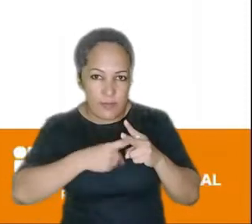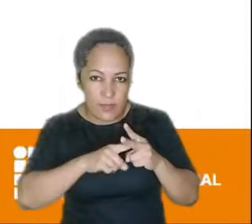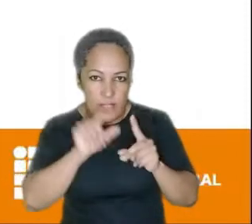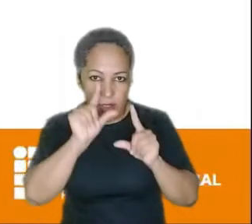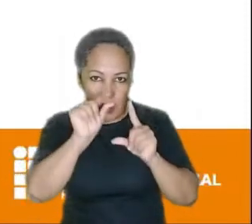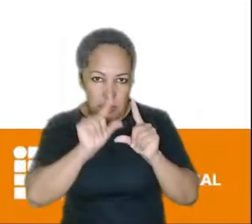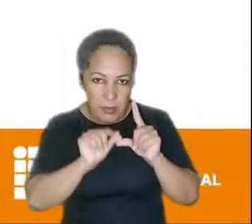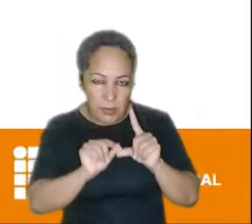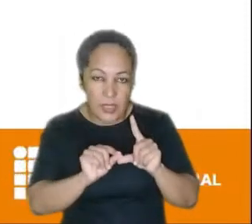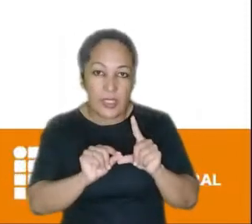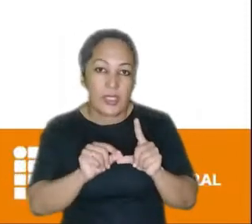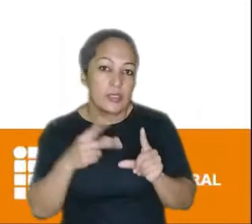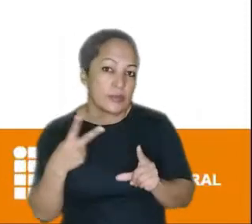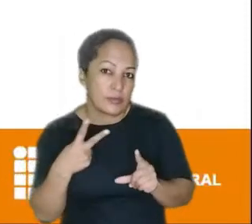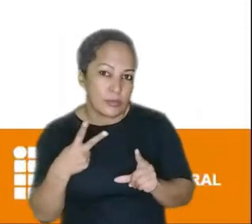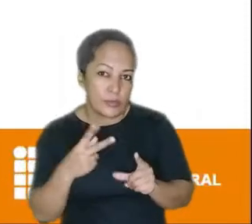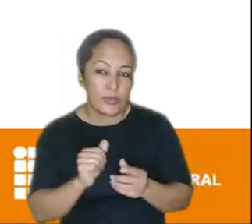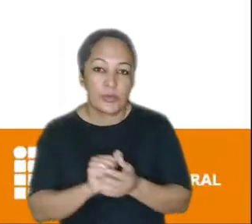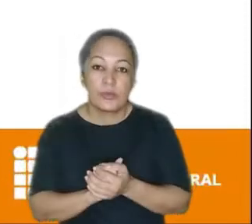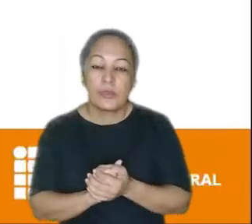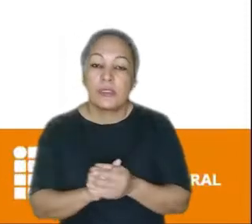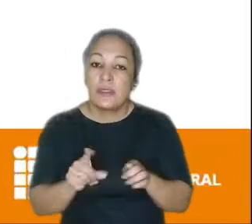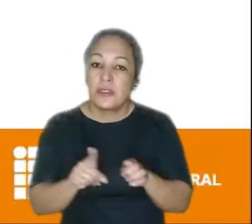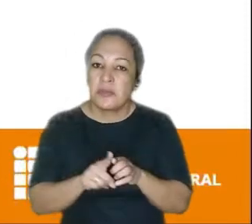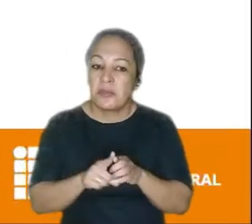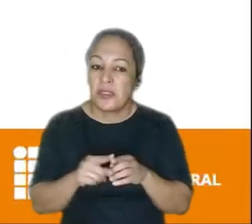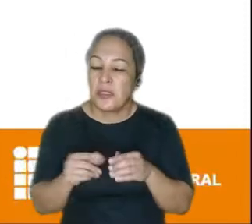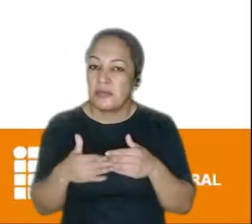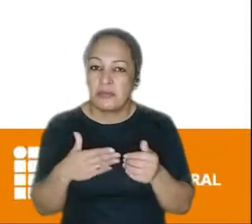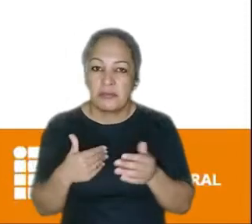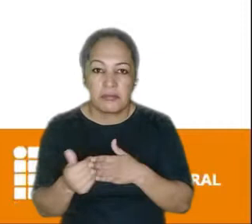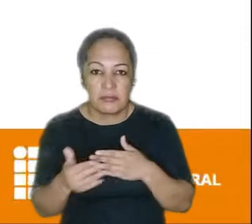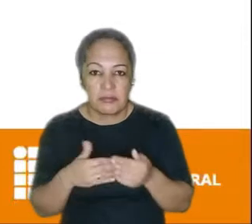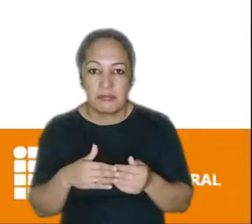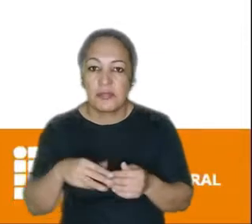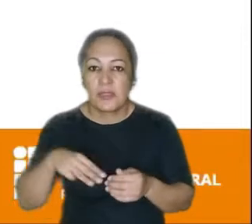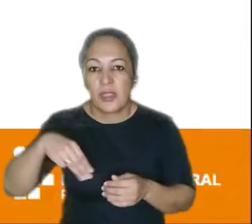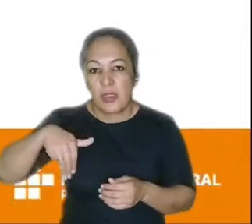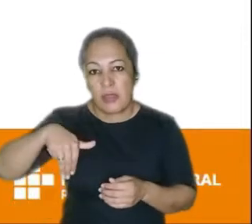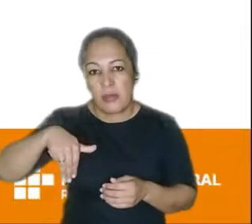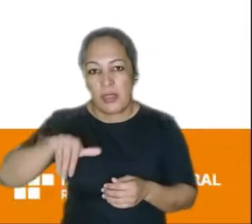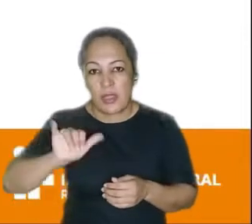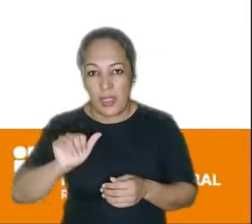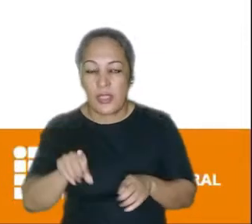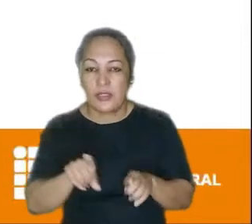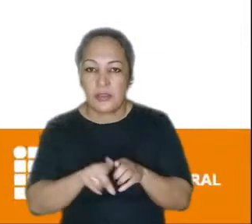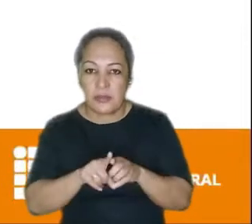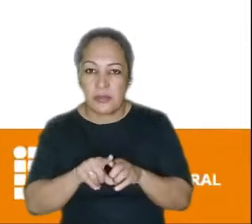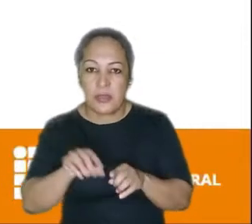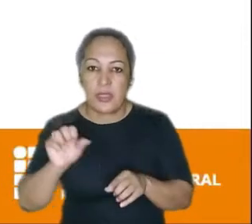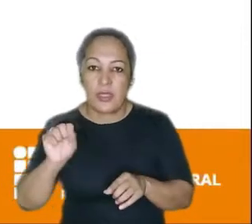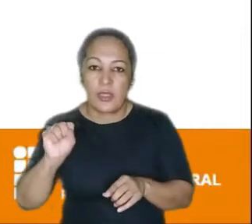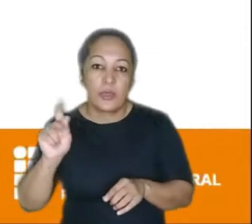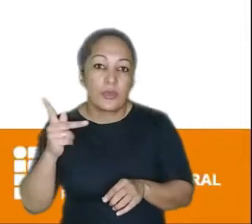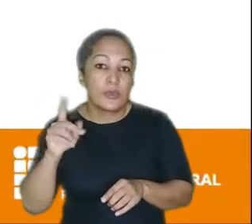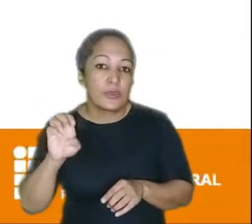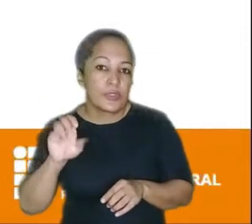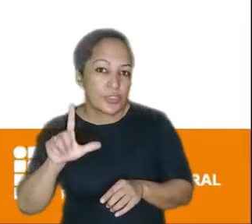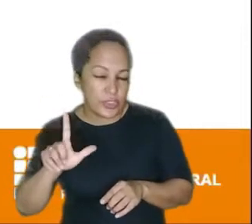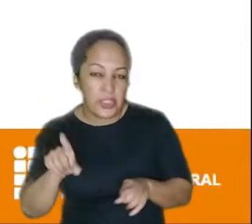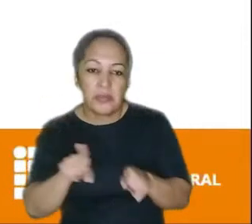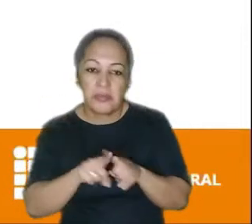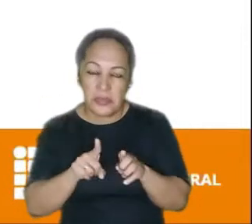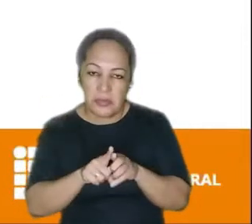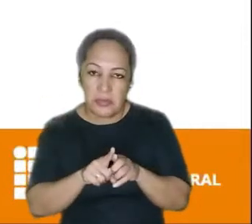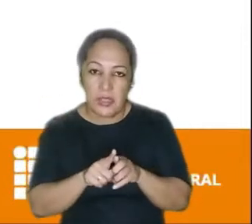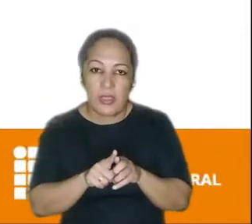duas interfaces. Então, tanto o PostgreSQL como o MySQL traz o shell, né, que é só o comandinho para vocês, trabalhar com linha de comando,